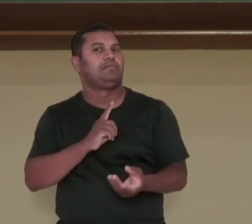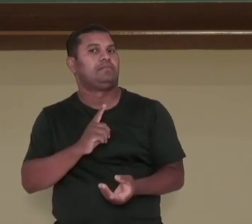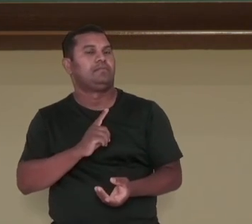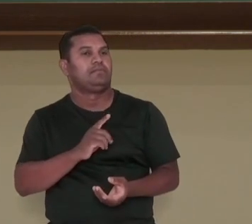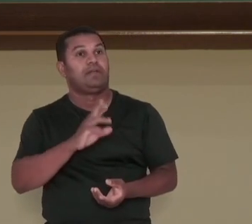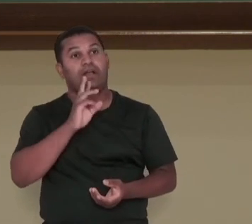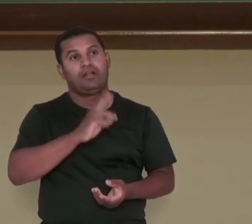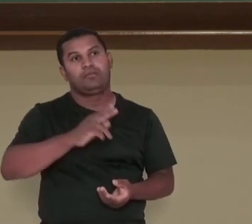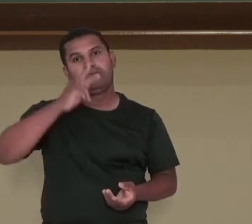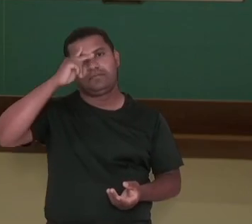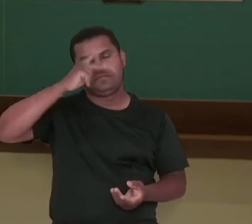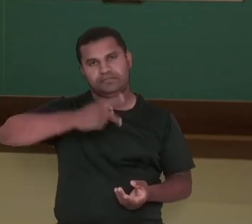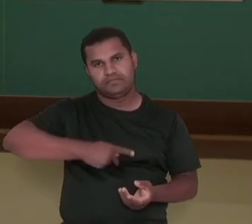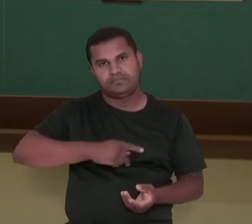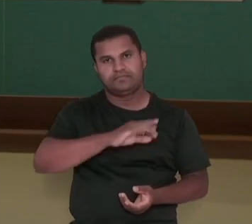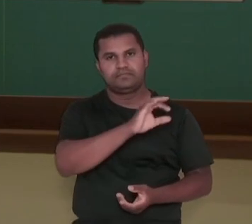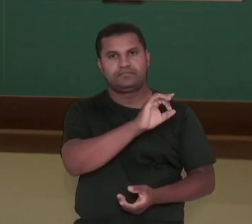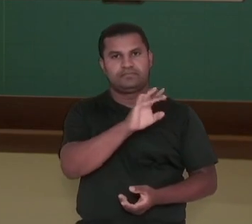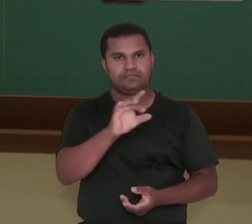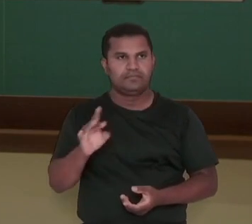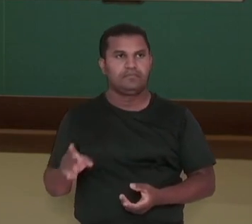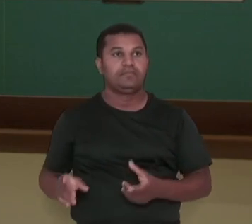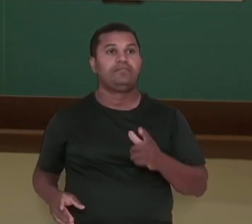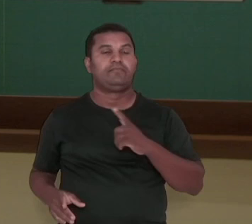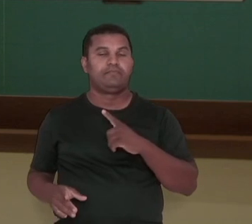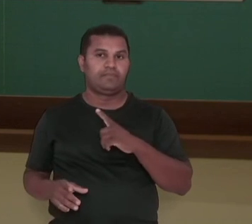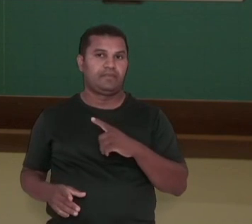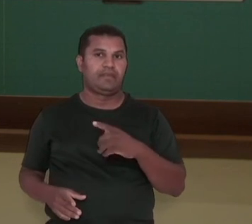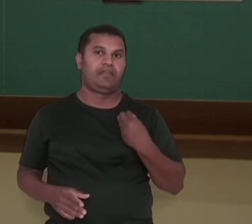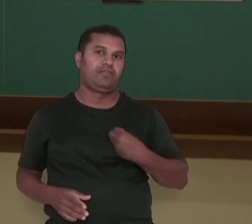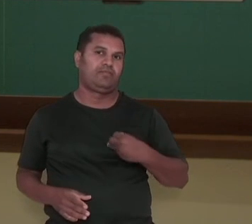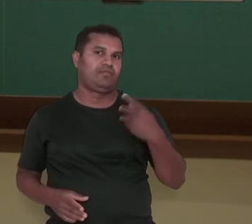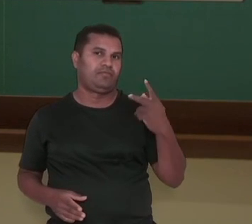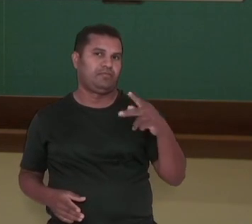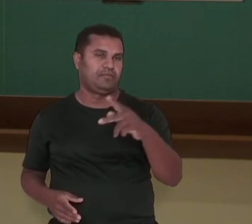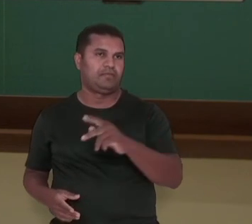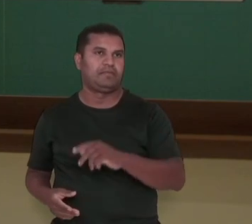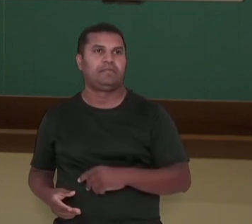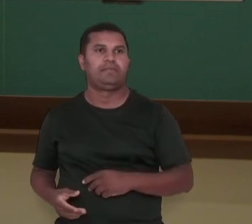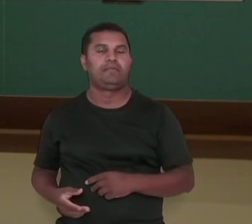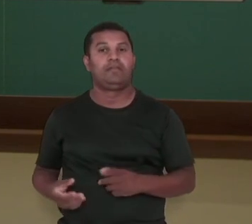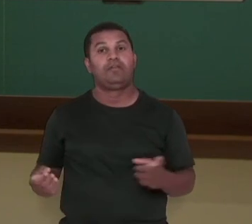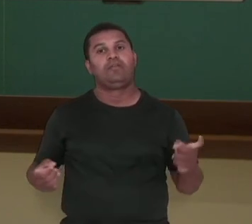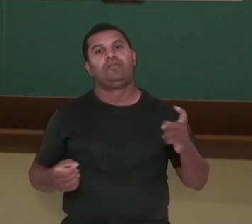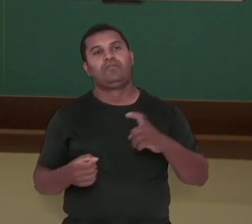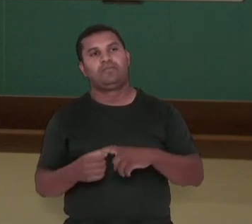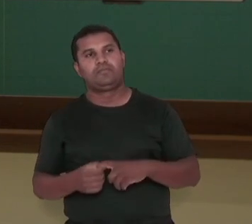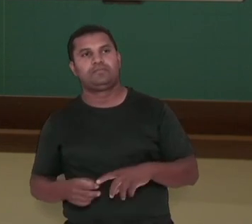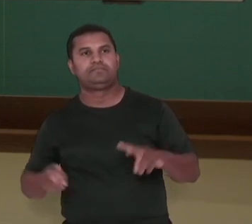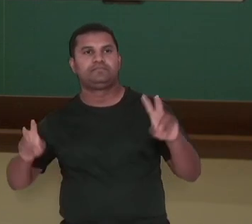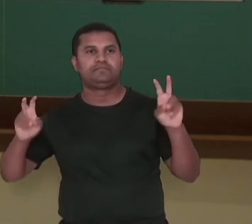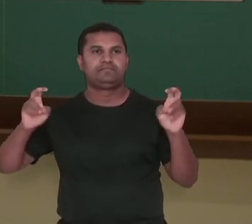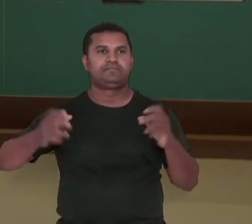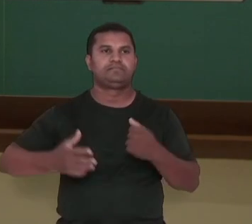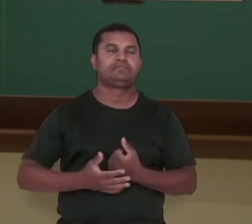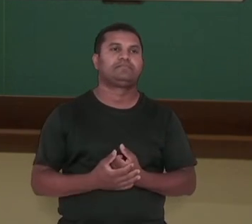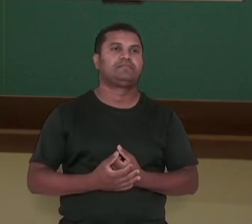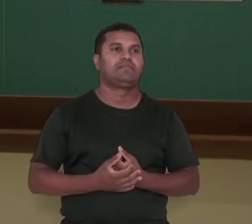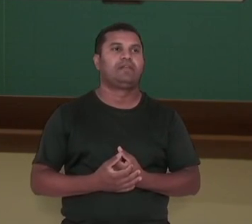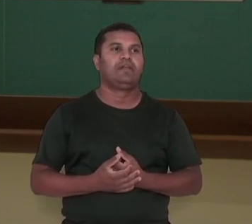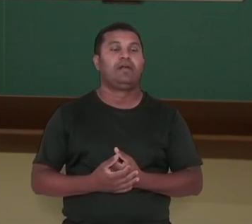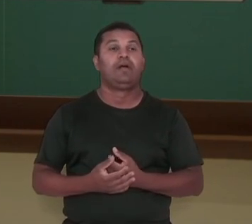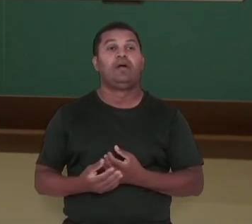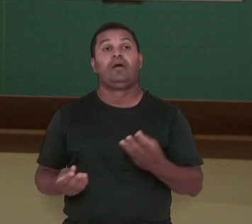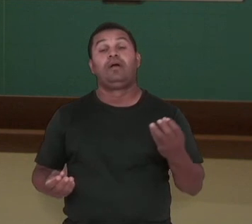resposta pessoal, cada um com as suas situações. E vamos retomar então. Nessa aula, refletimos